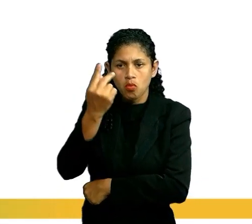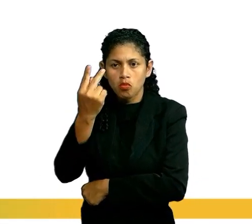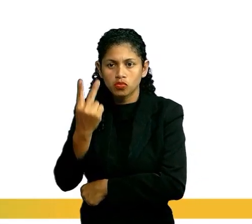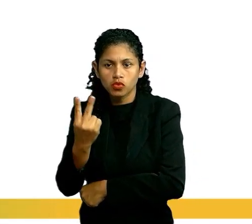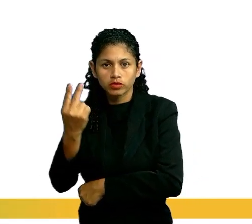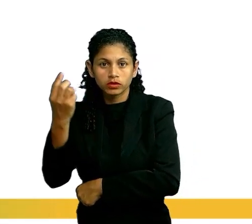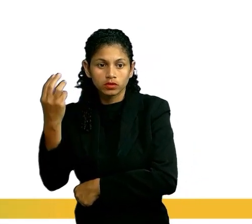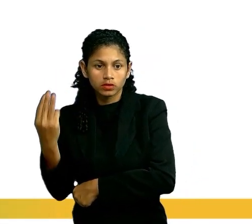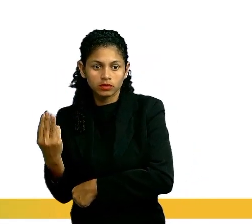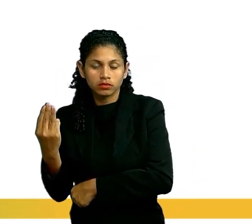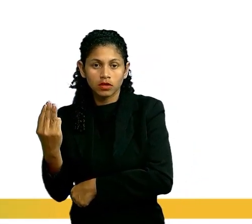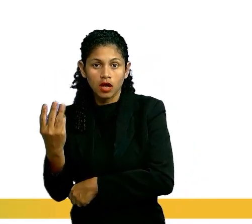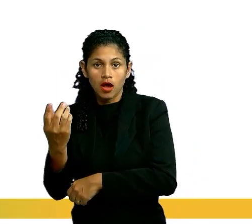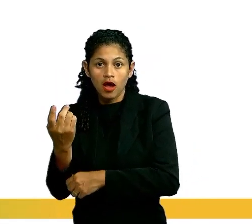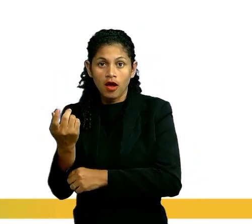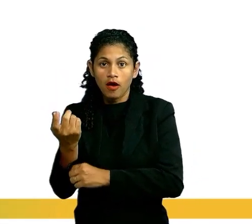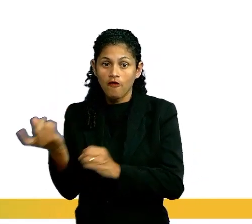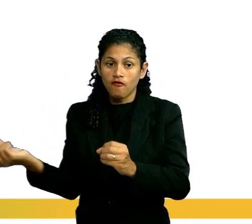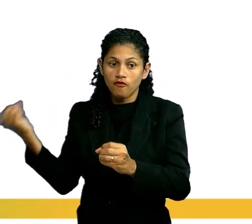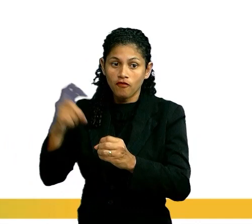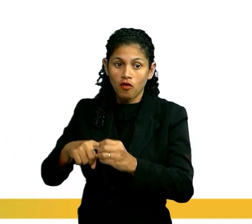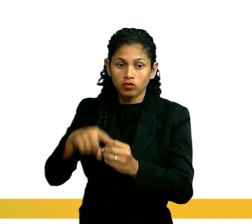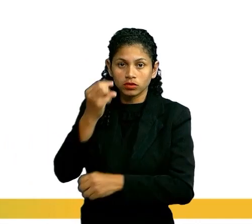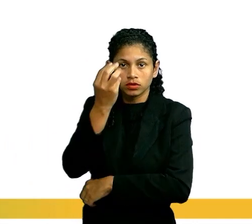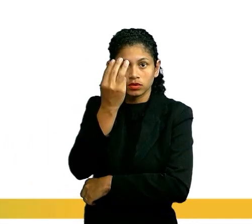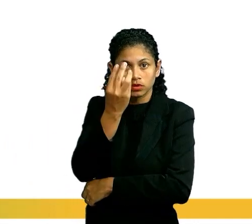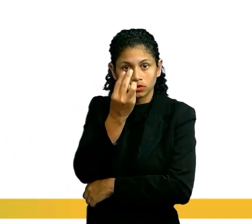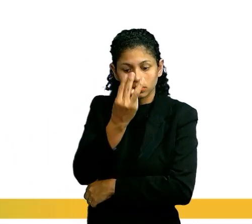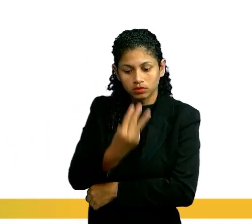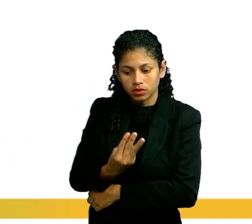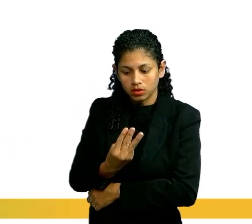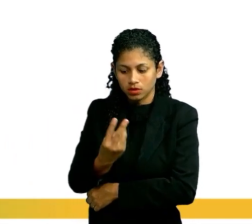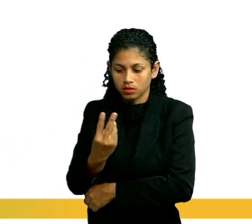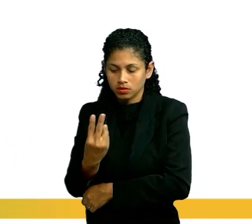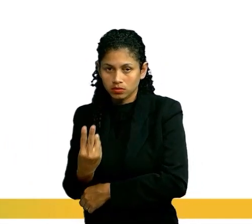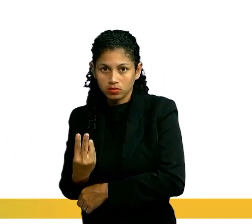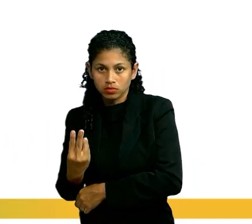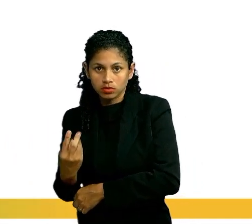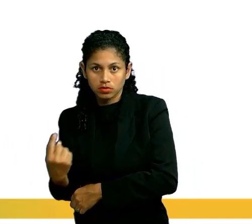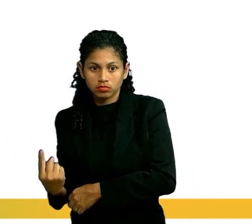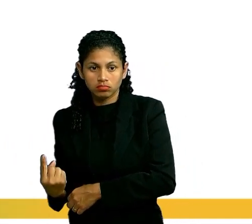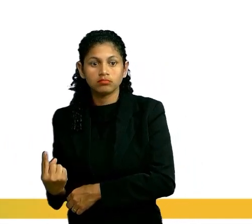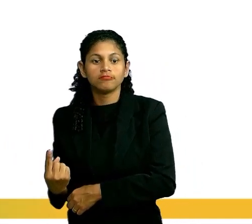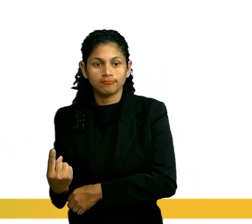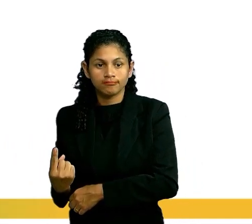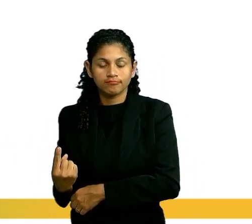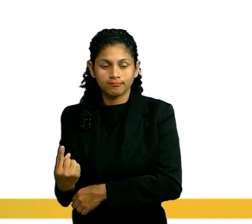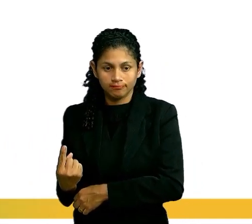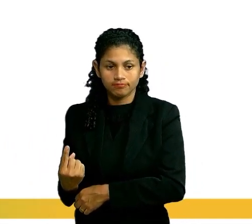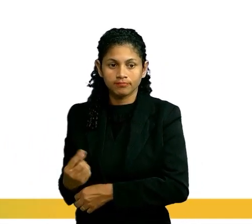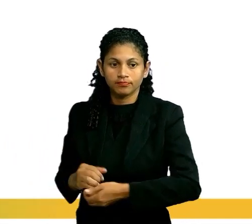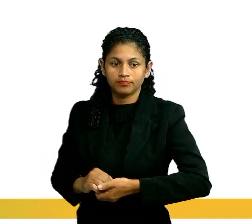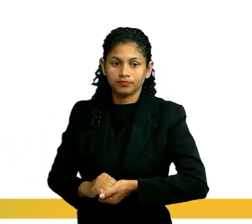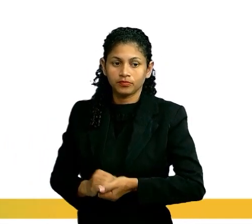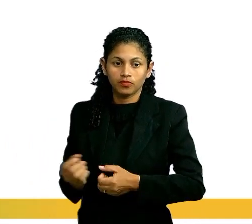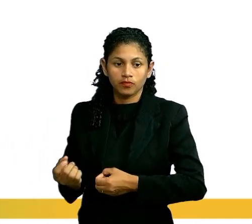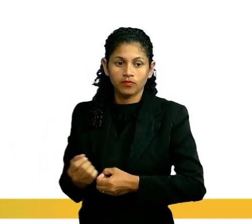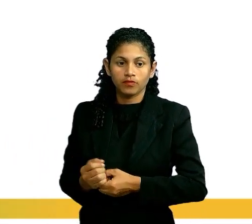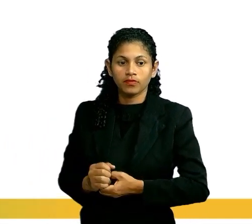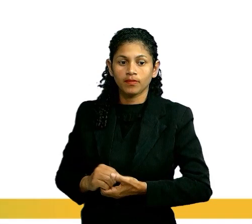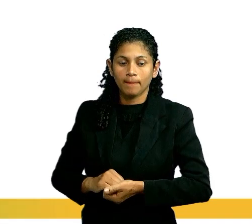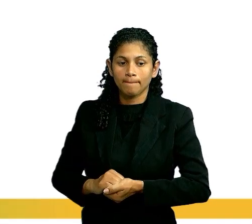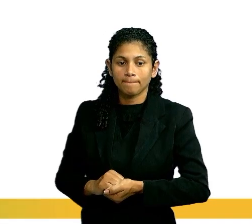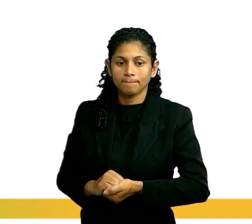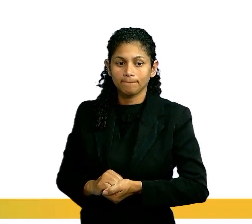aqui. 3, 2, 1. De novo, bora relacionar? 1, 2, 3 e volta.